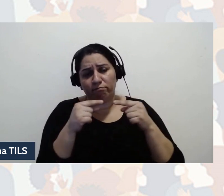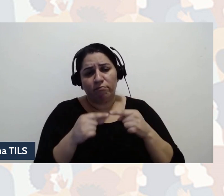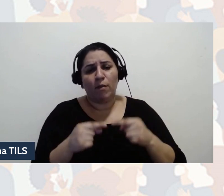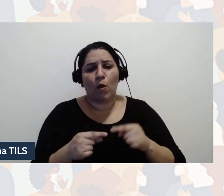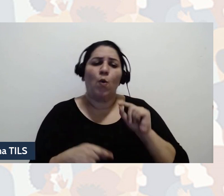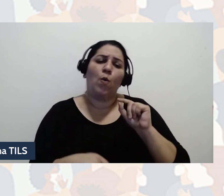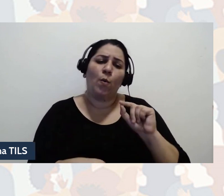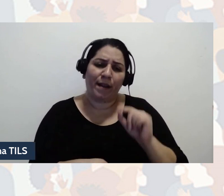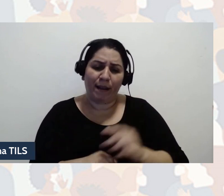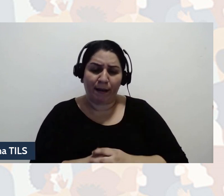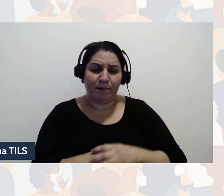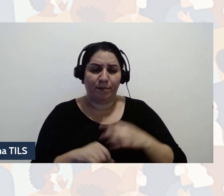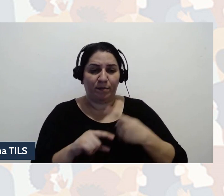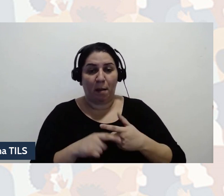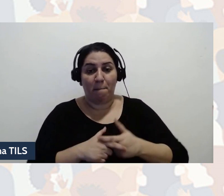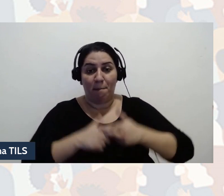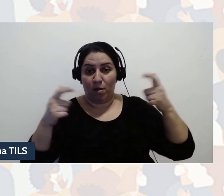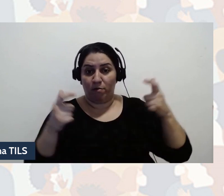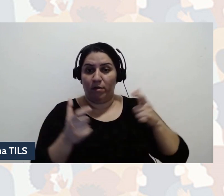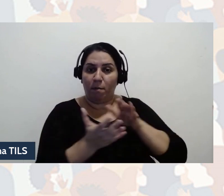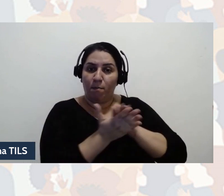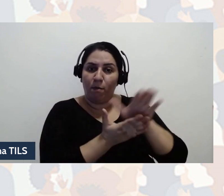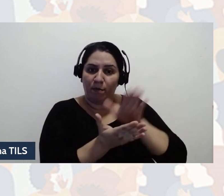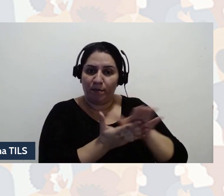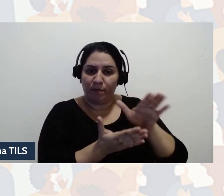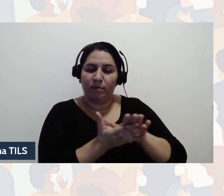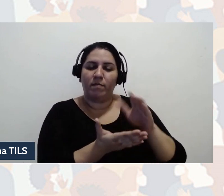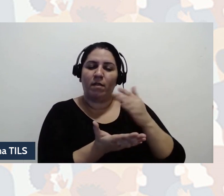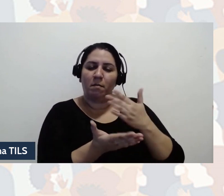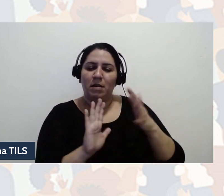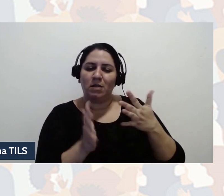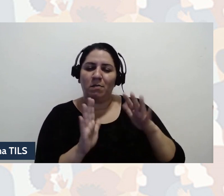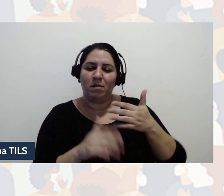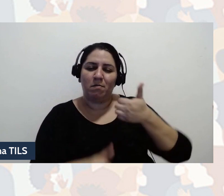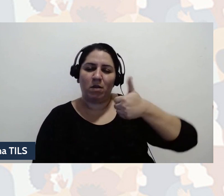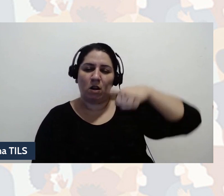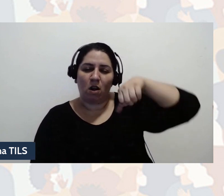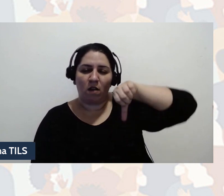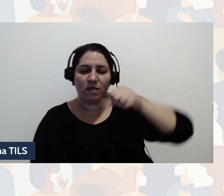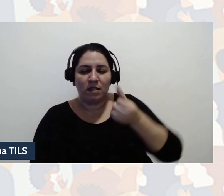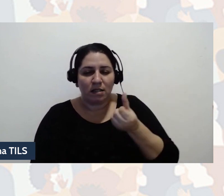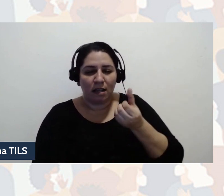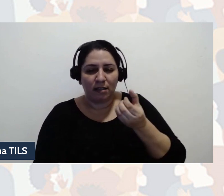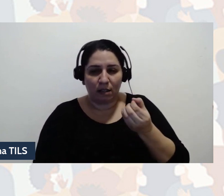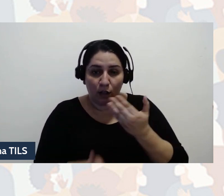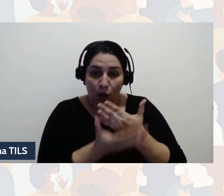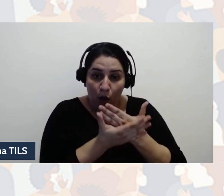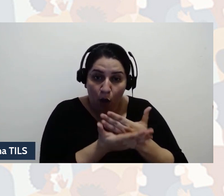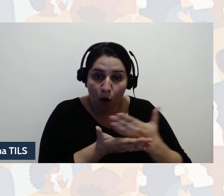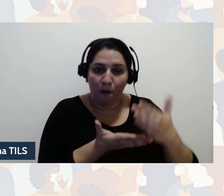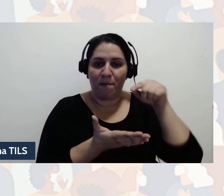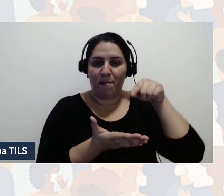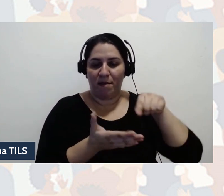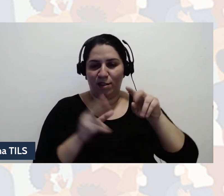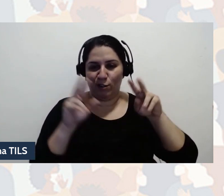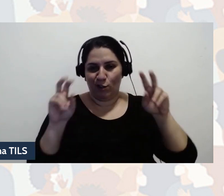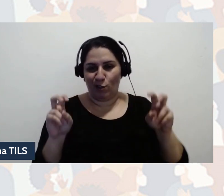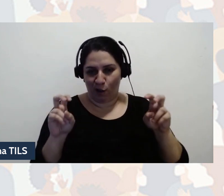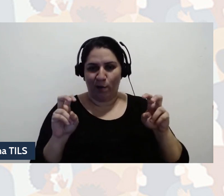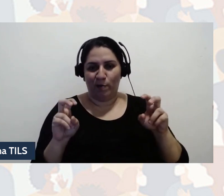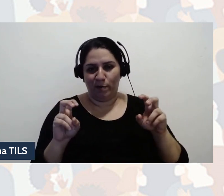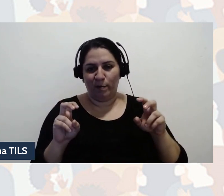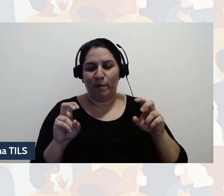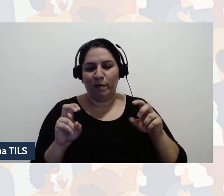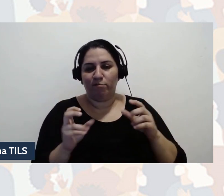das distopias feministas começou em 1960, mais ou menos. Esse tipo de ficção científica, ligada a um pensamento